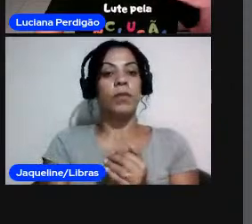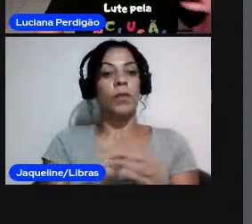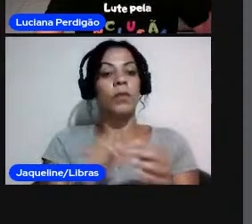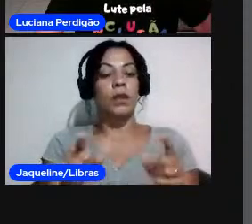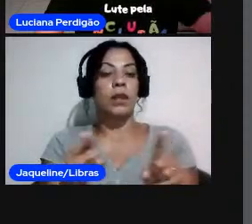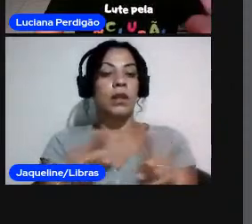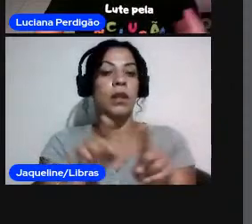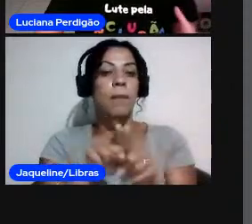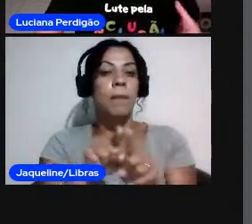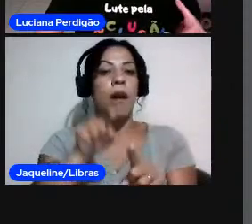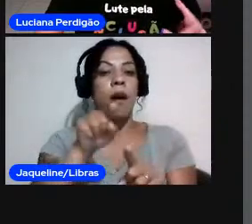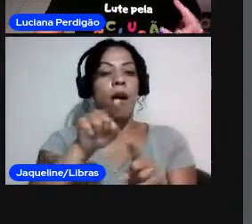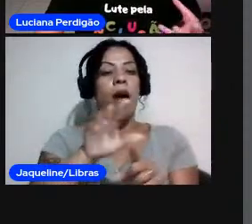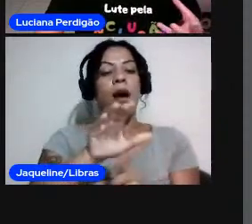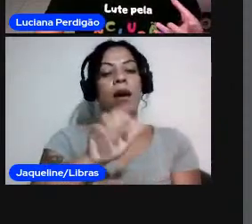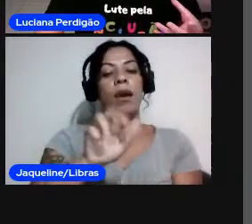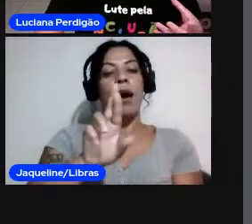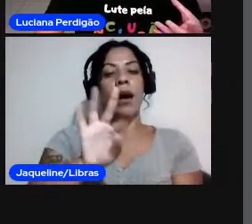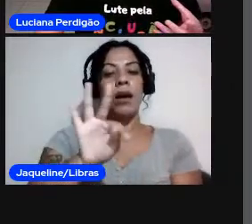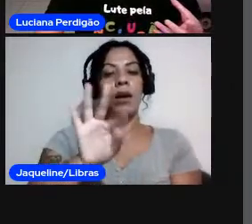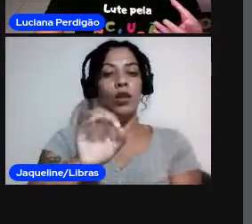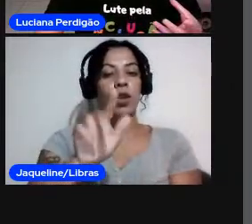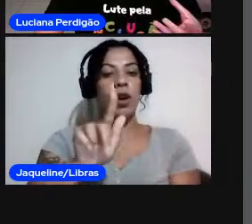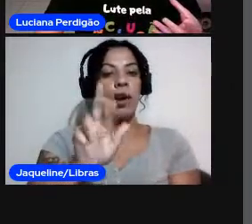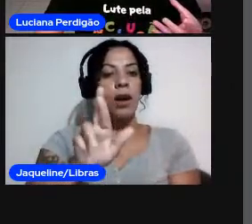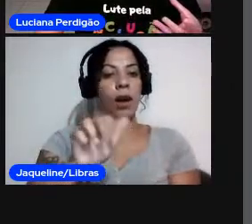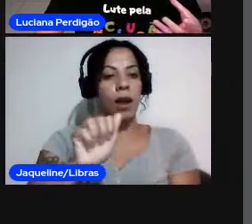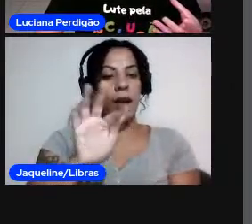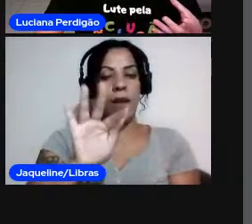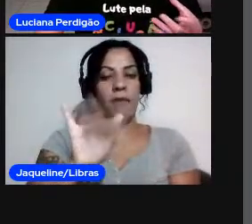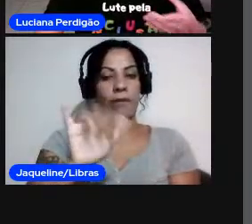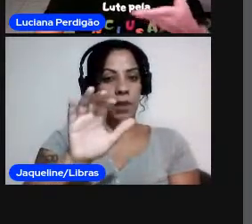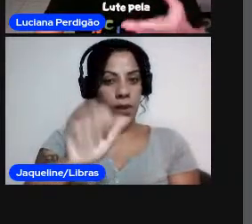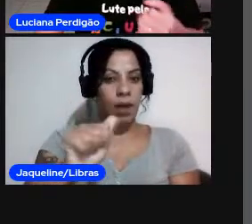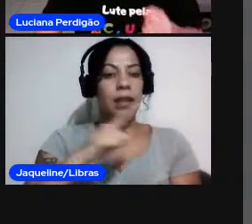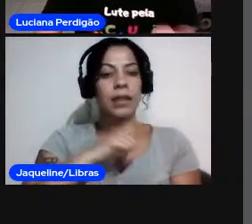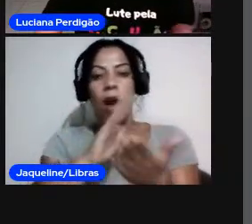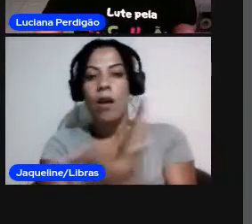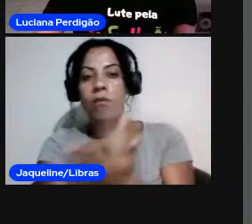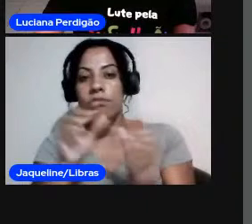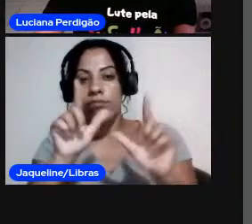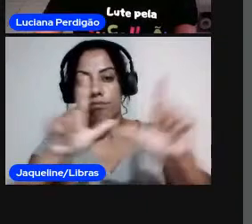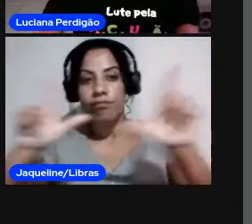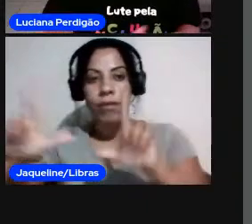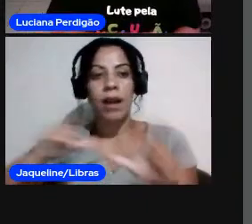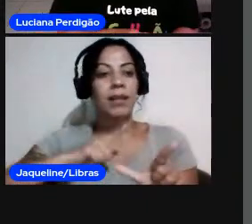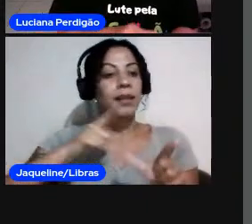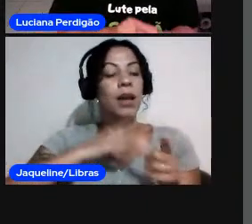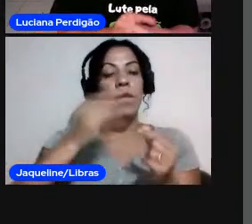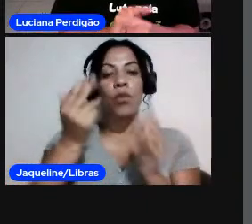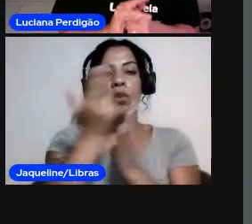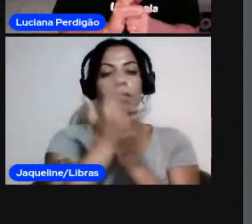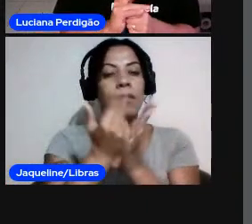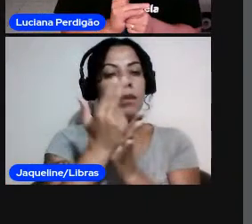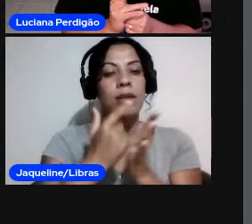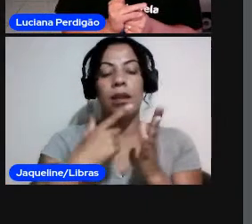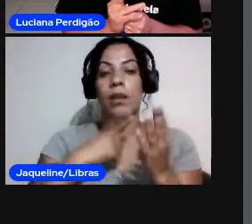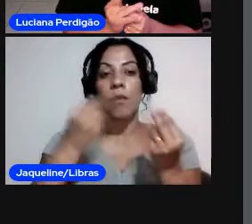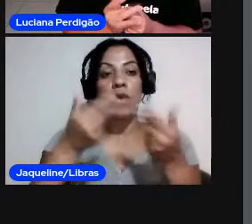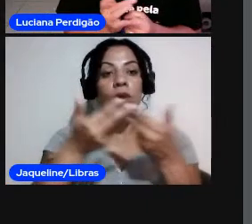essa parte cartográfica, né, da geografia, tem até alguns aqui na frente, ilustrações. Então,